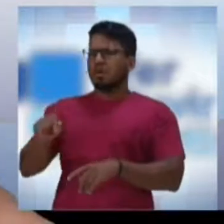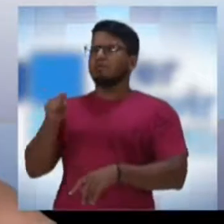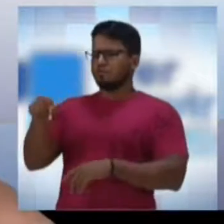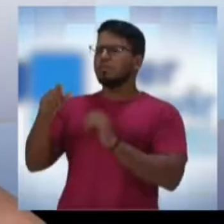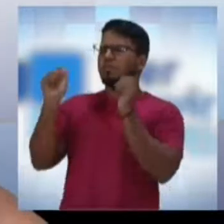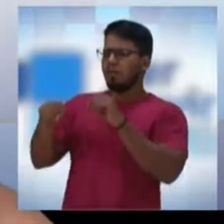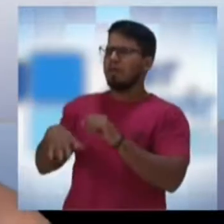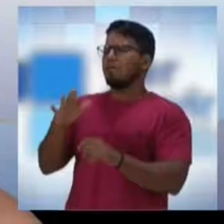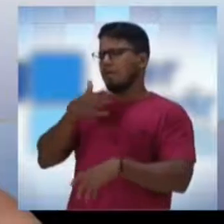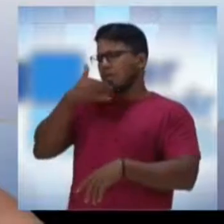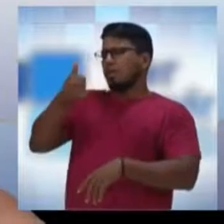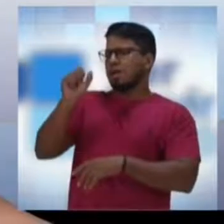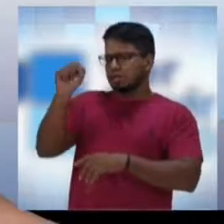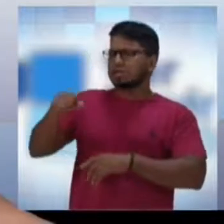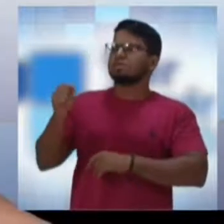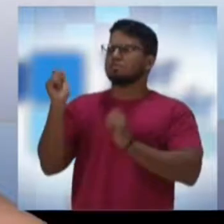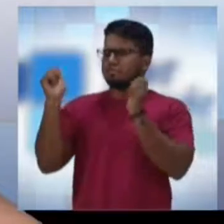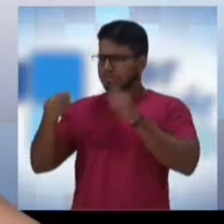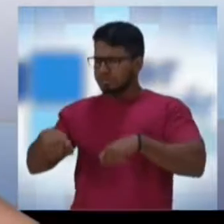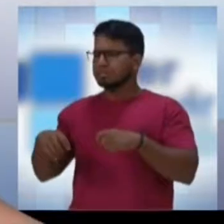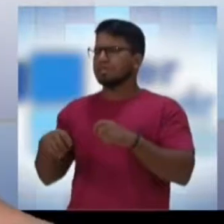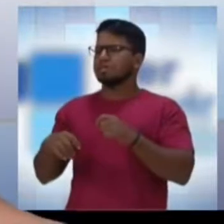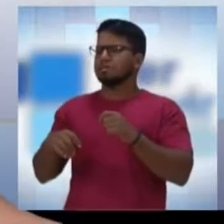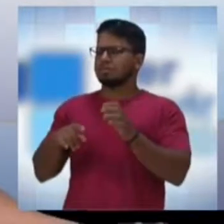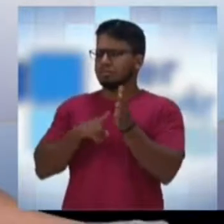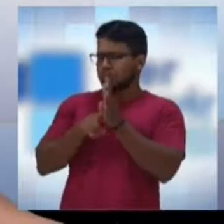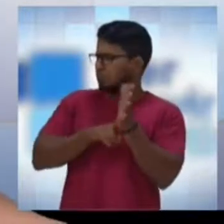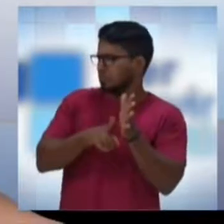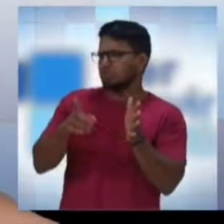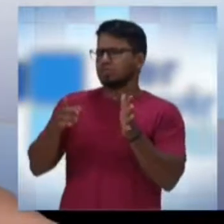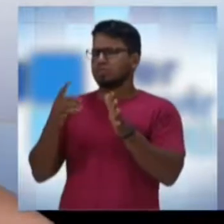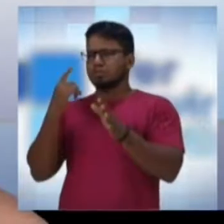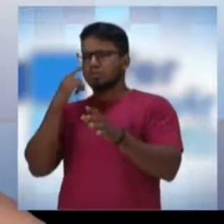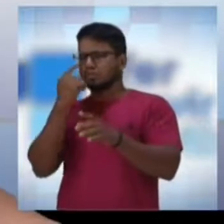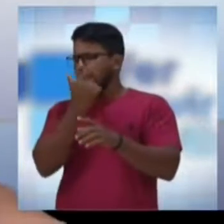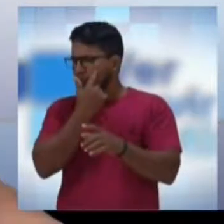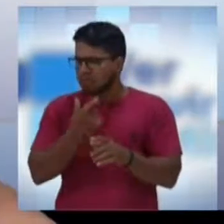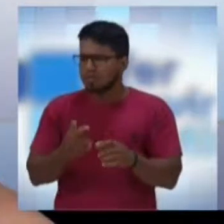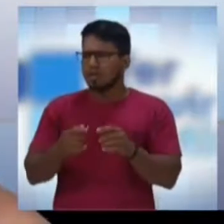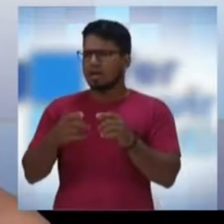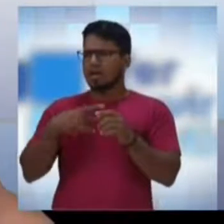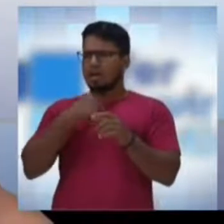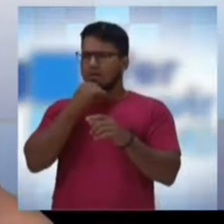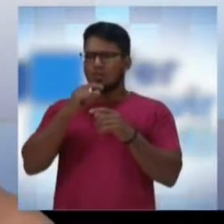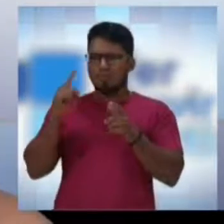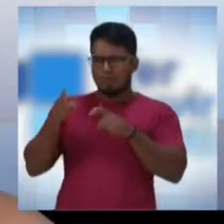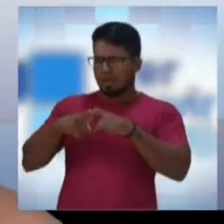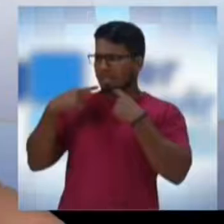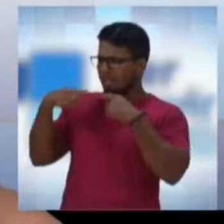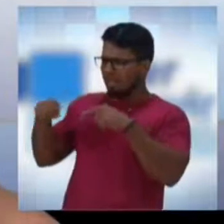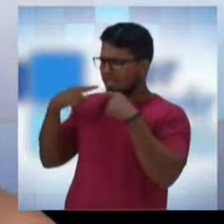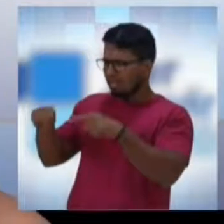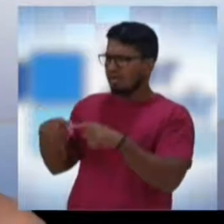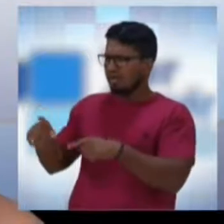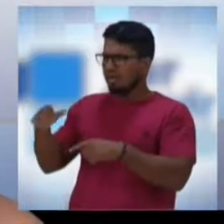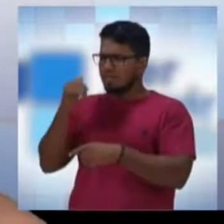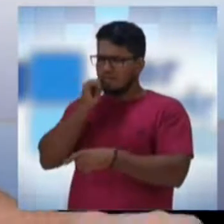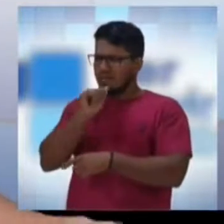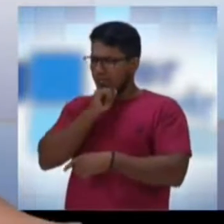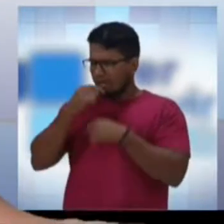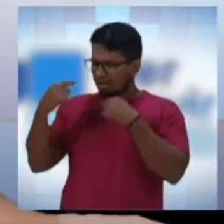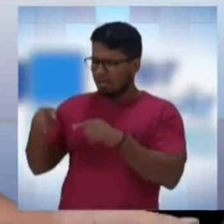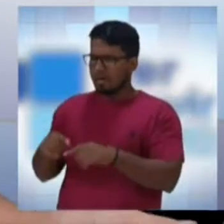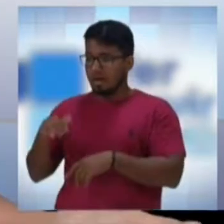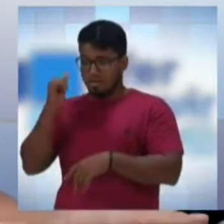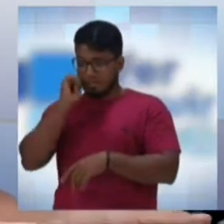que tinha como dar um jeito. E ficou brigando com minha mãe. E aí ela passou lá na casa